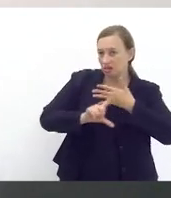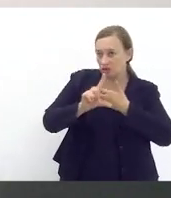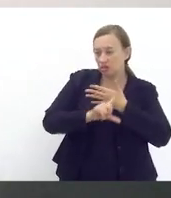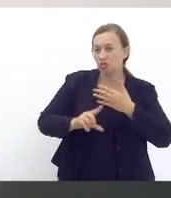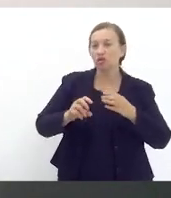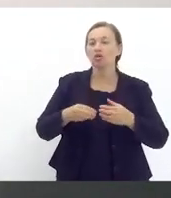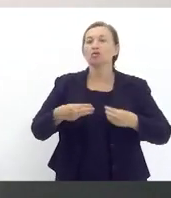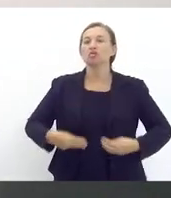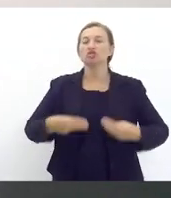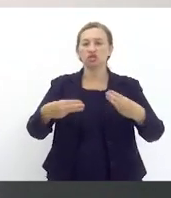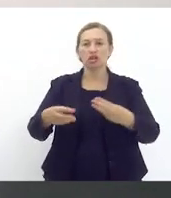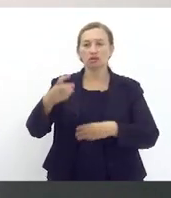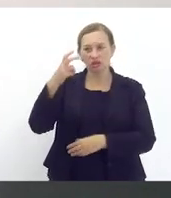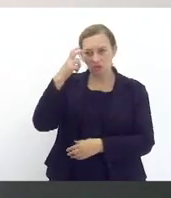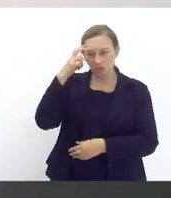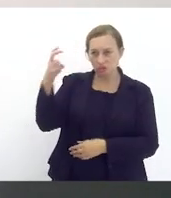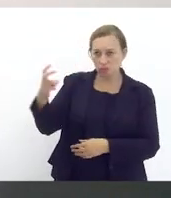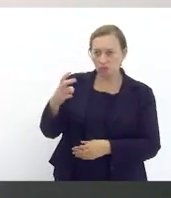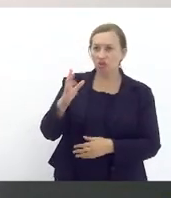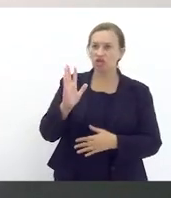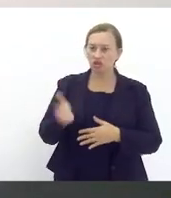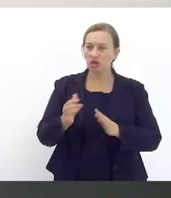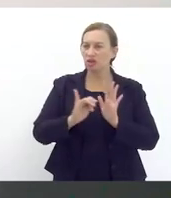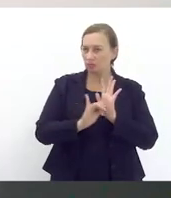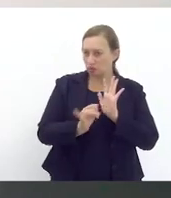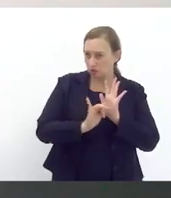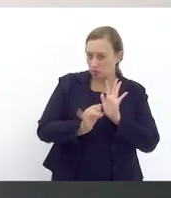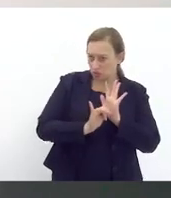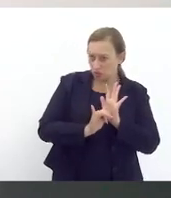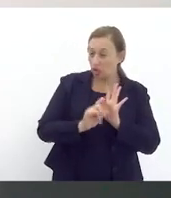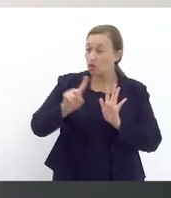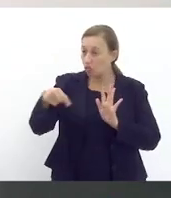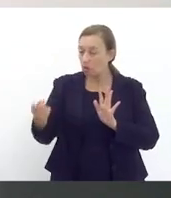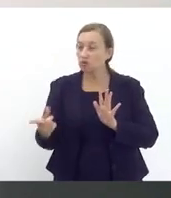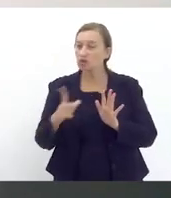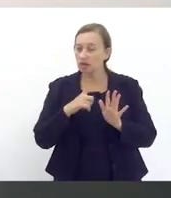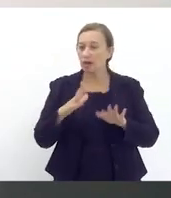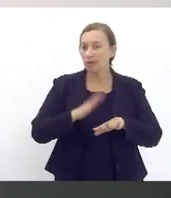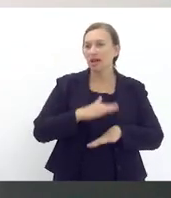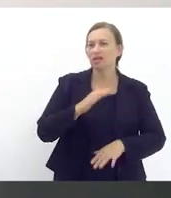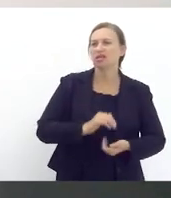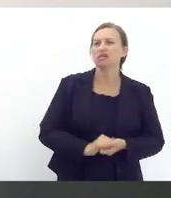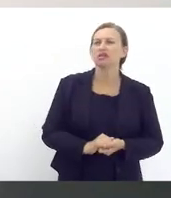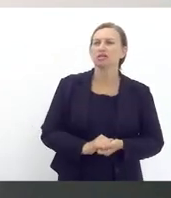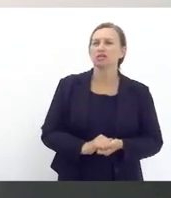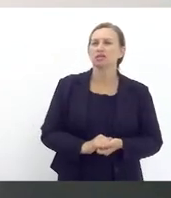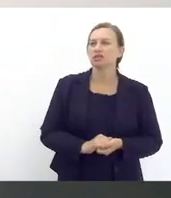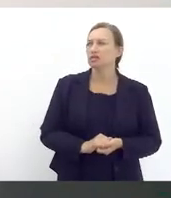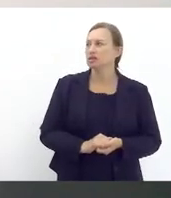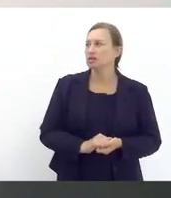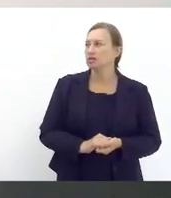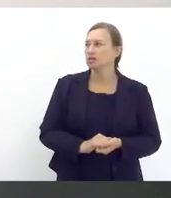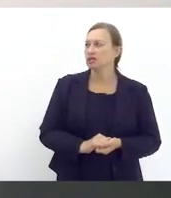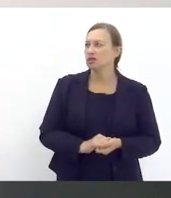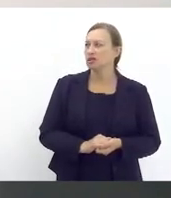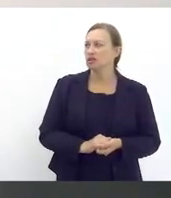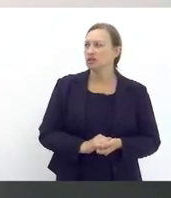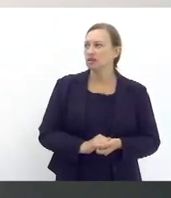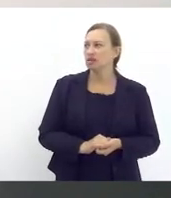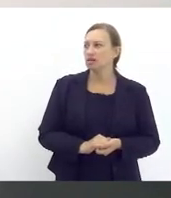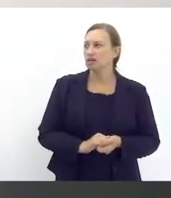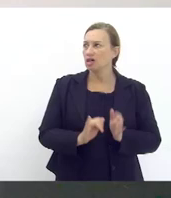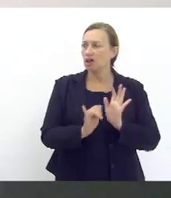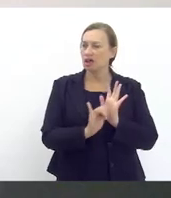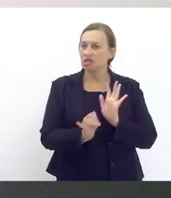ministério da cultura já tá com edital inclusive Carolina Maria de Jesus E terá outros mais a gente vai ter